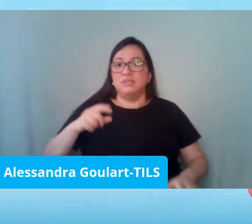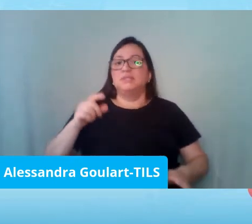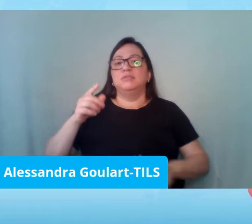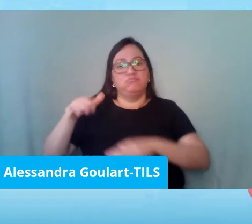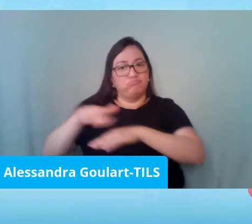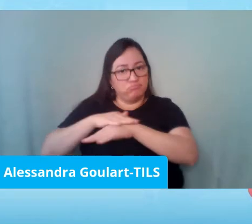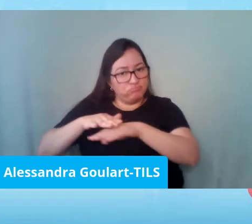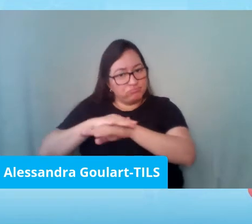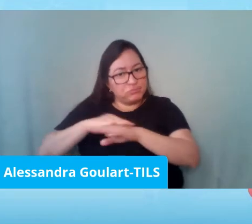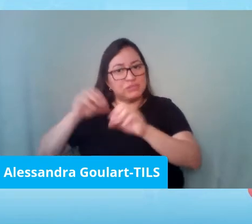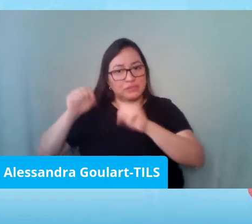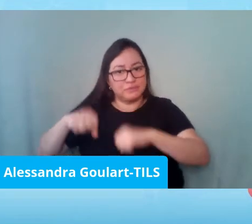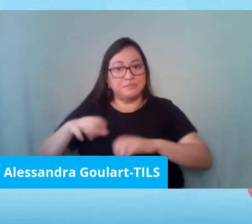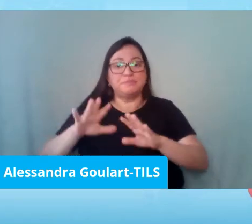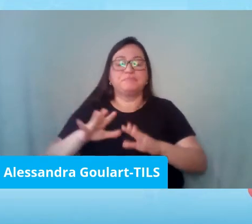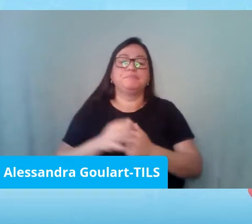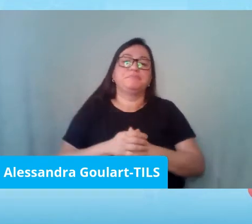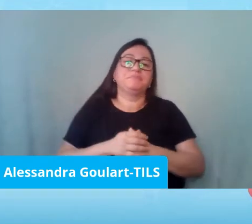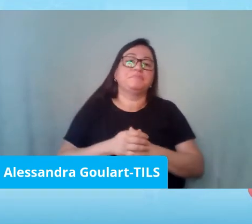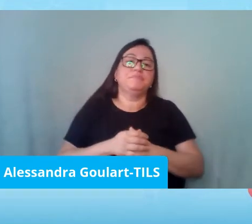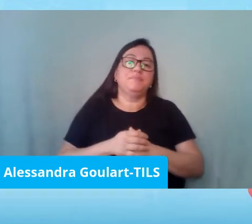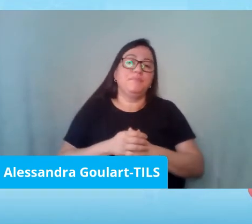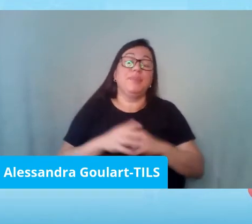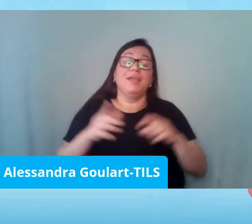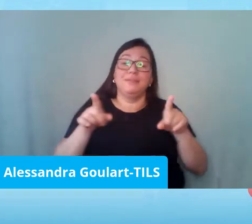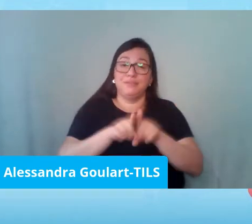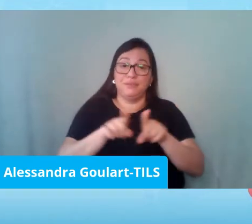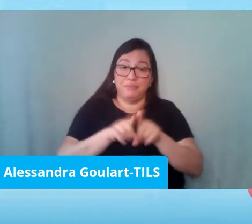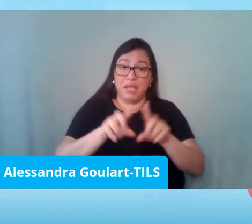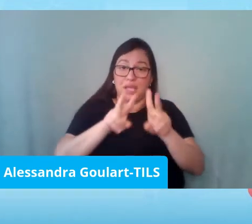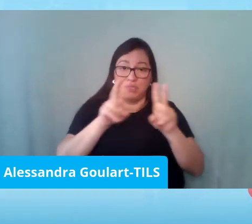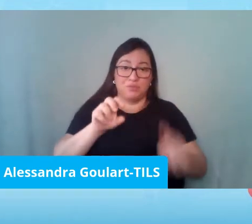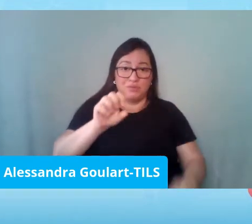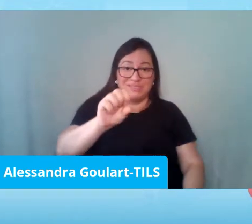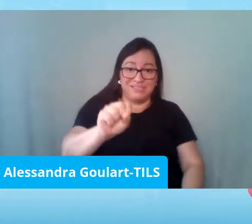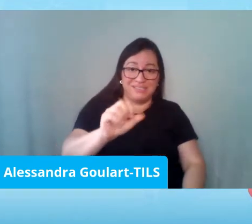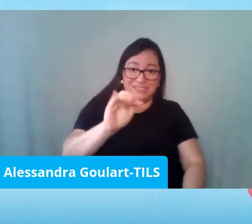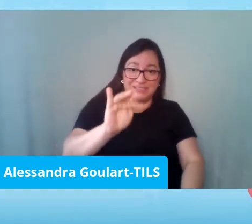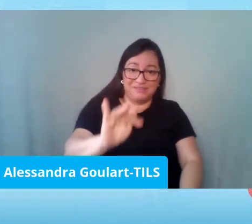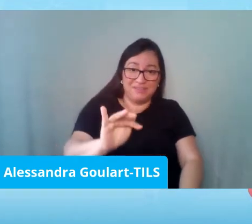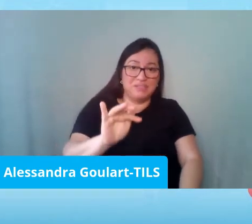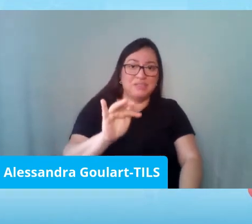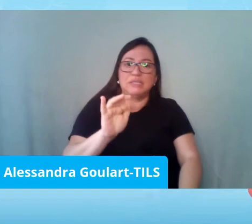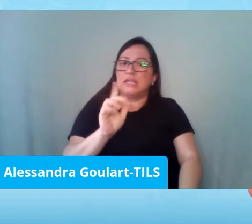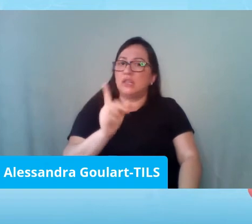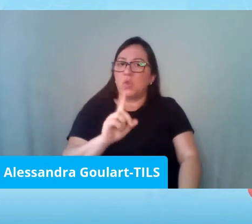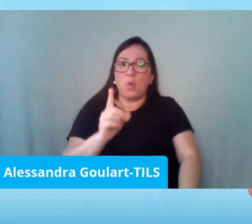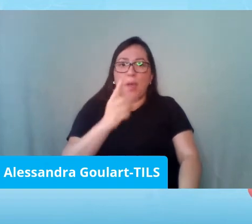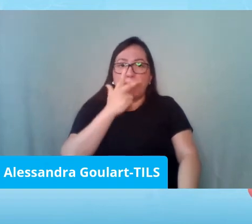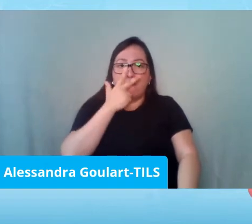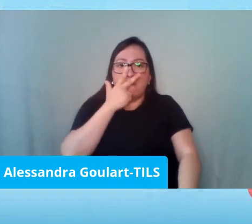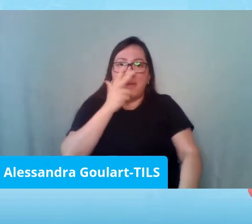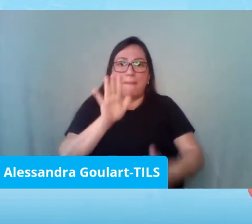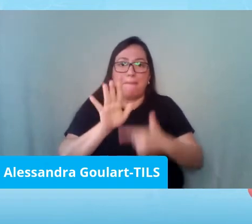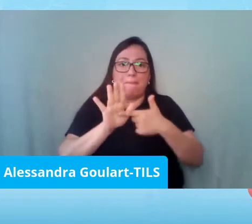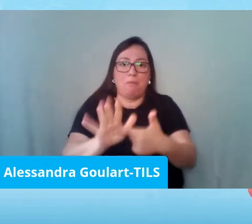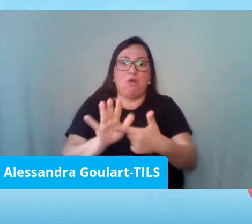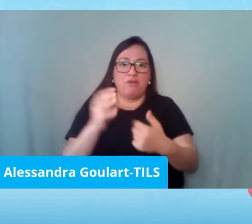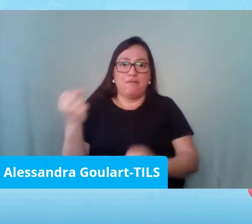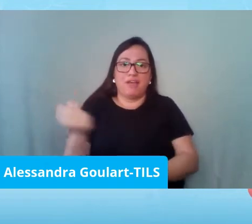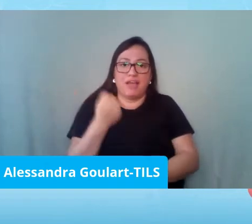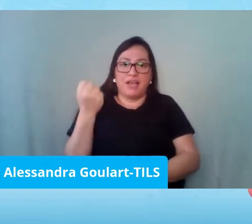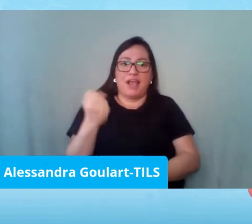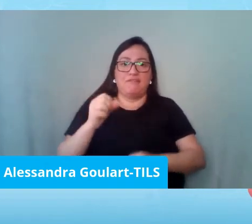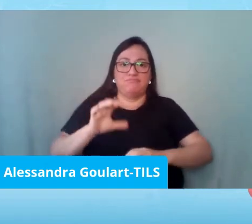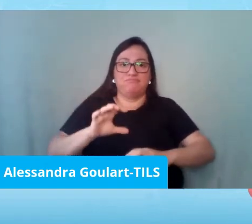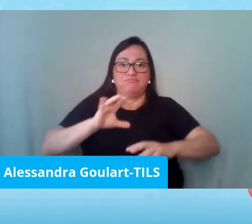algum sintoma, esses sintomas nem sempre são valorizados. Por quê? Na primeira fase lá da sífilis,